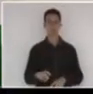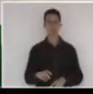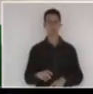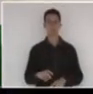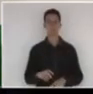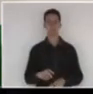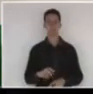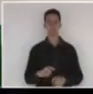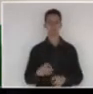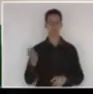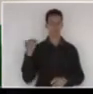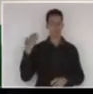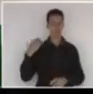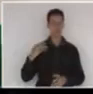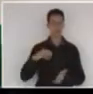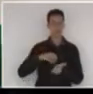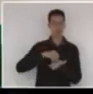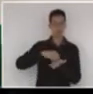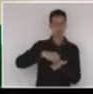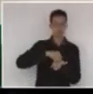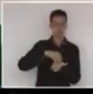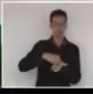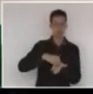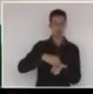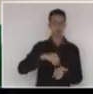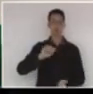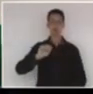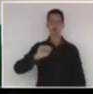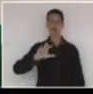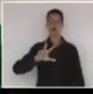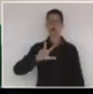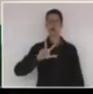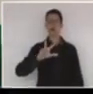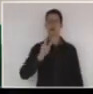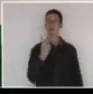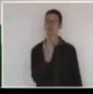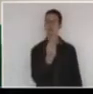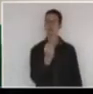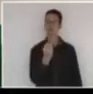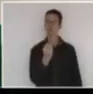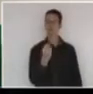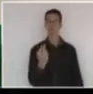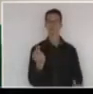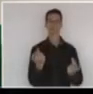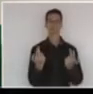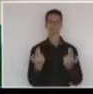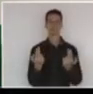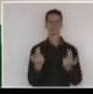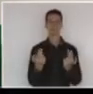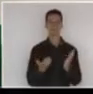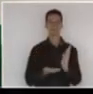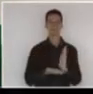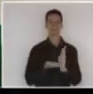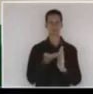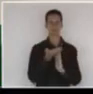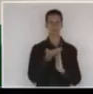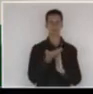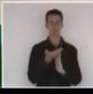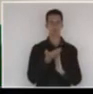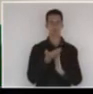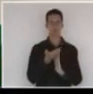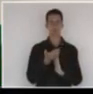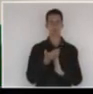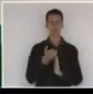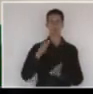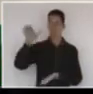nós temos o mesmo problema se elevou a taxa de importação para 35 por cento já é